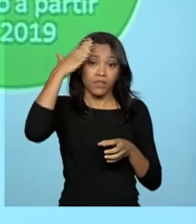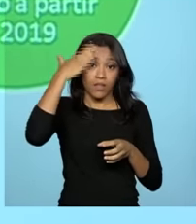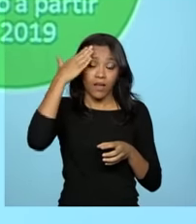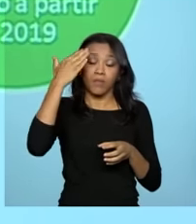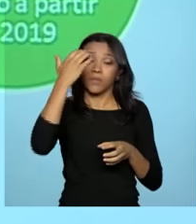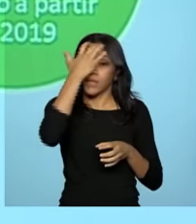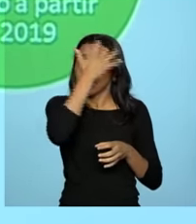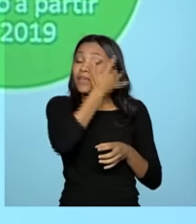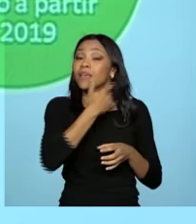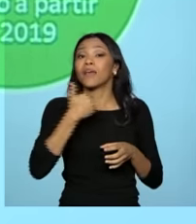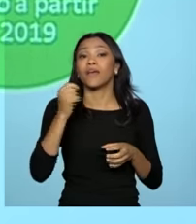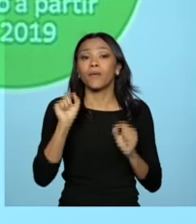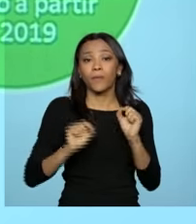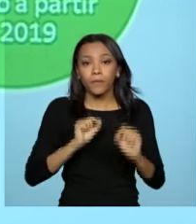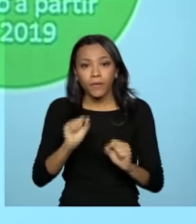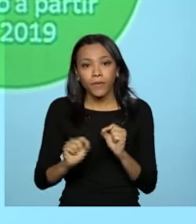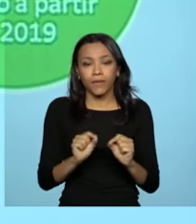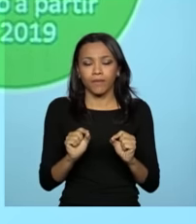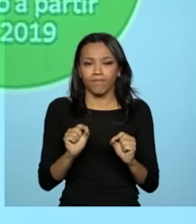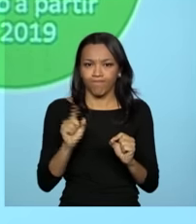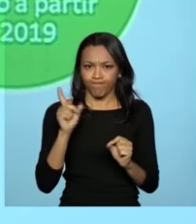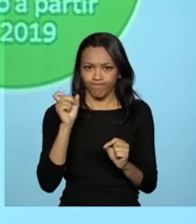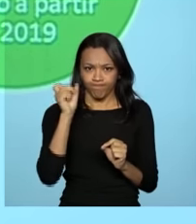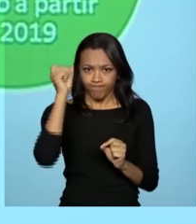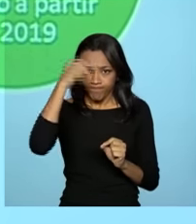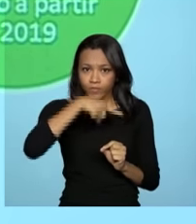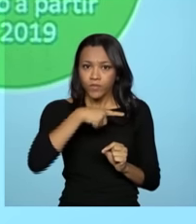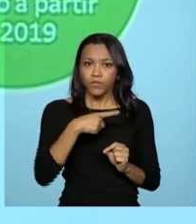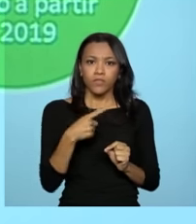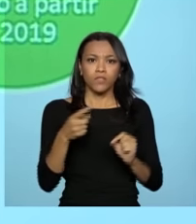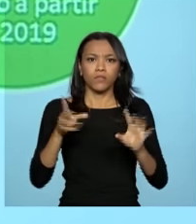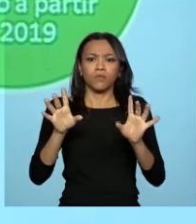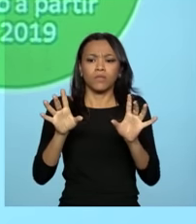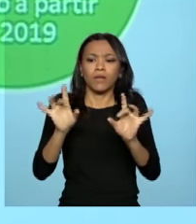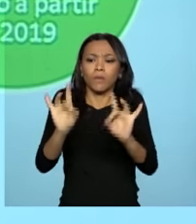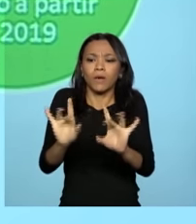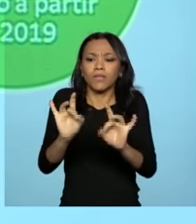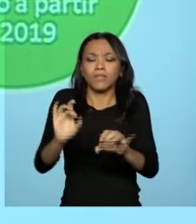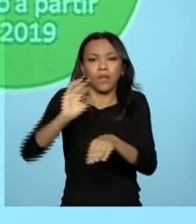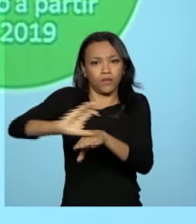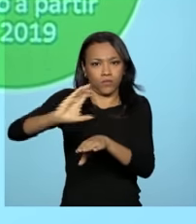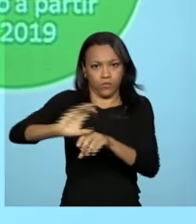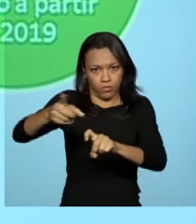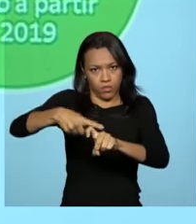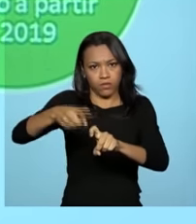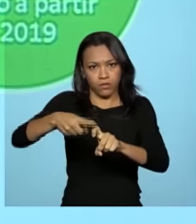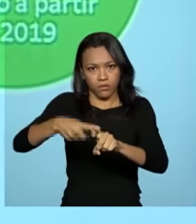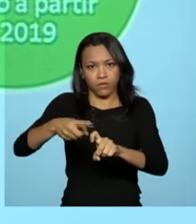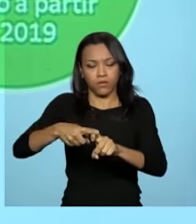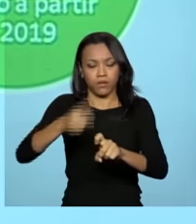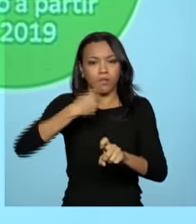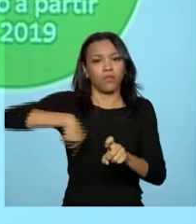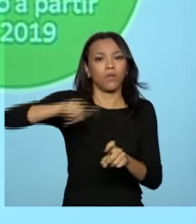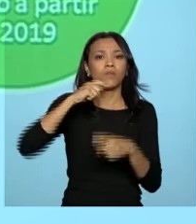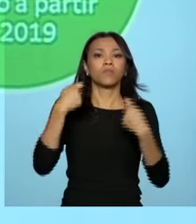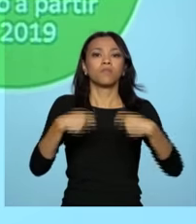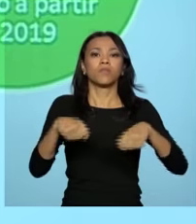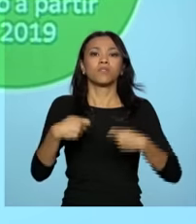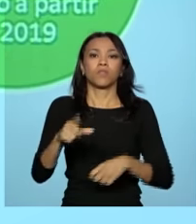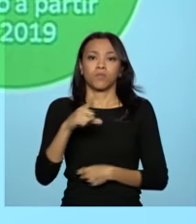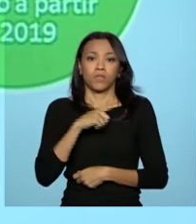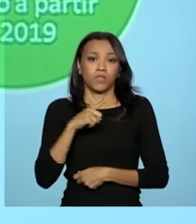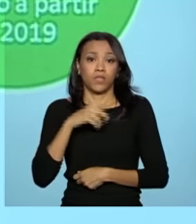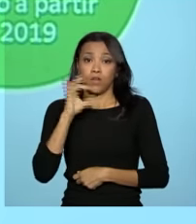é necessária a delicada questão da qualidade em medicina. Em medicina, nós precisamos ter não